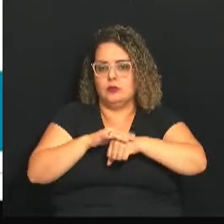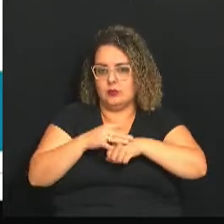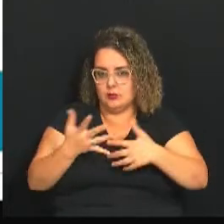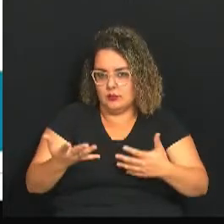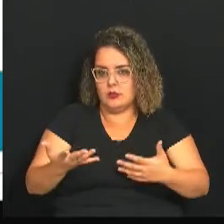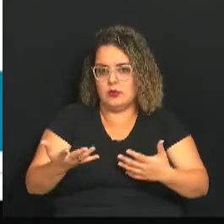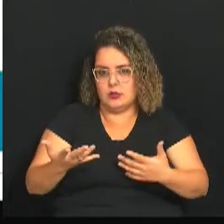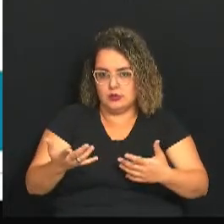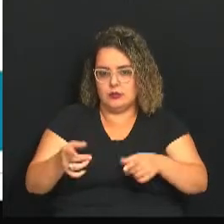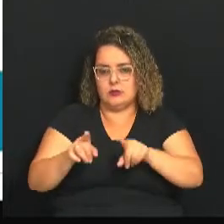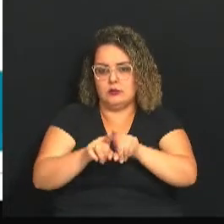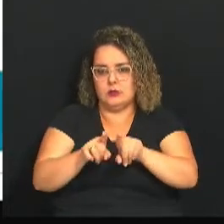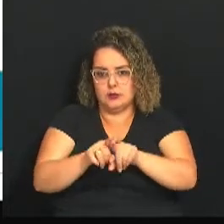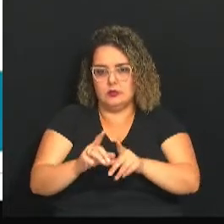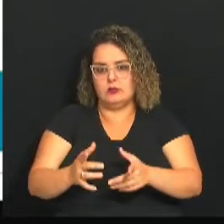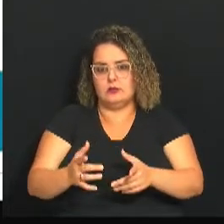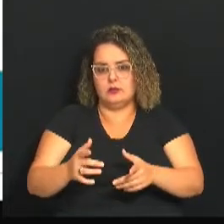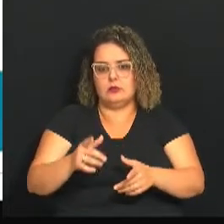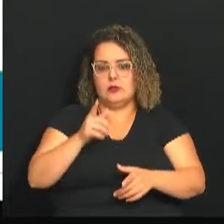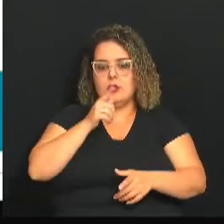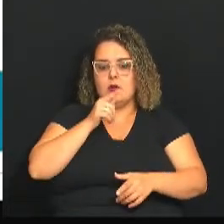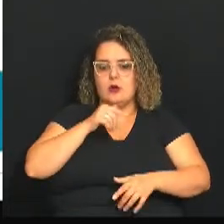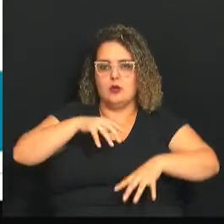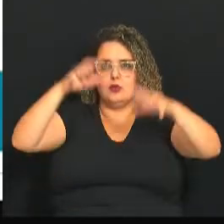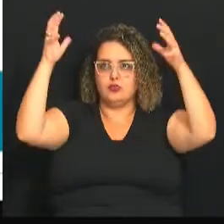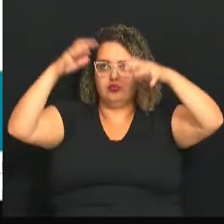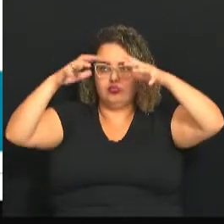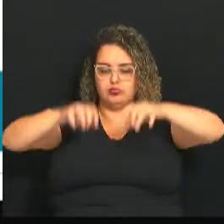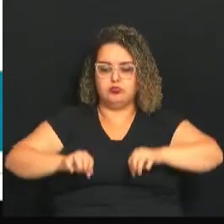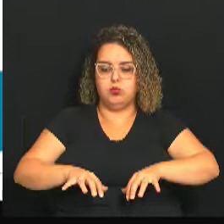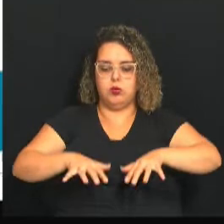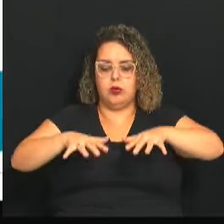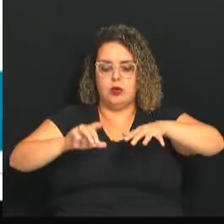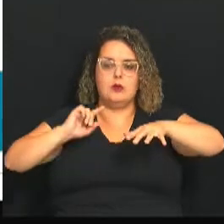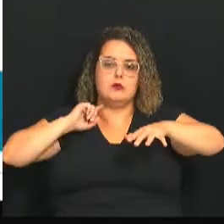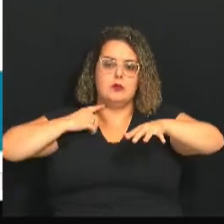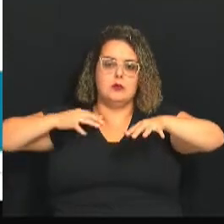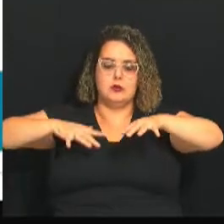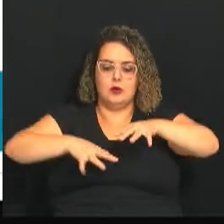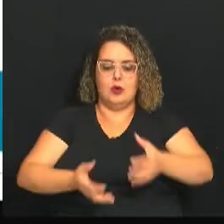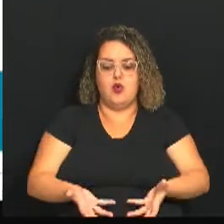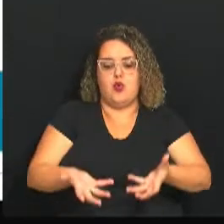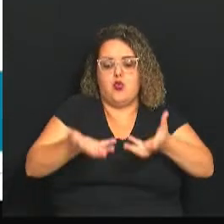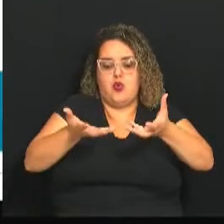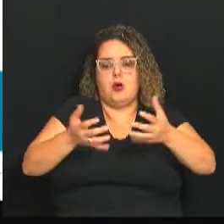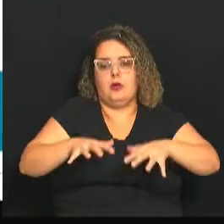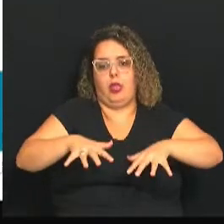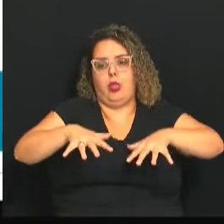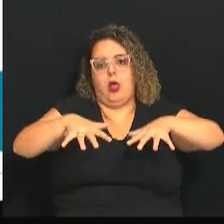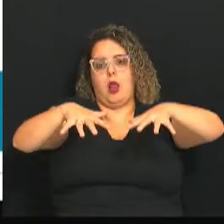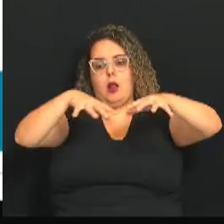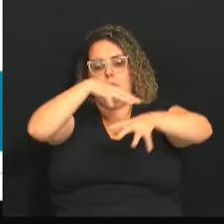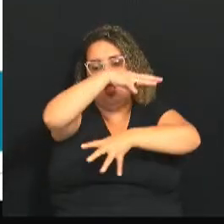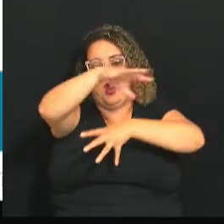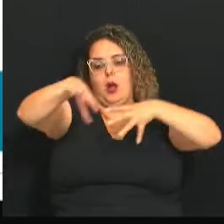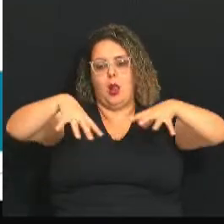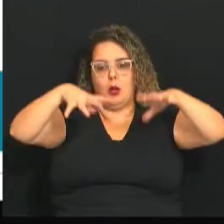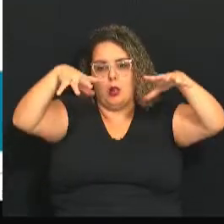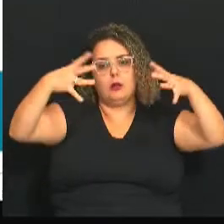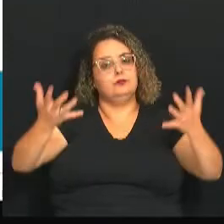aí também a eventos de alagamento. Então, são vários pontos que eles abordam, né, foge um pouco do meu escopo